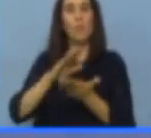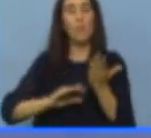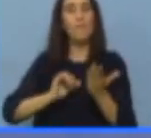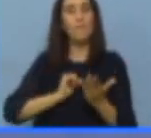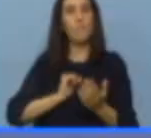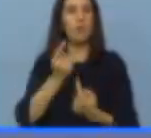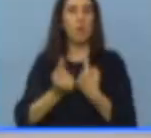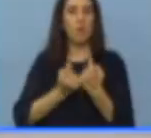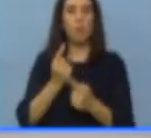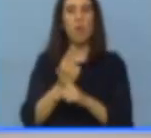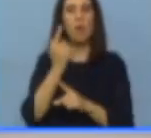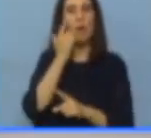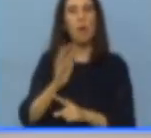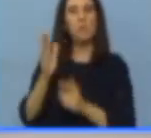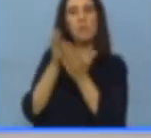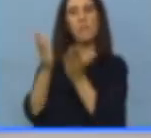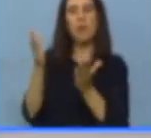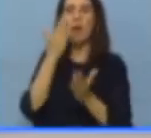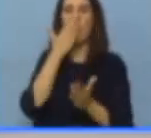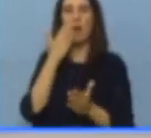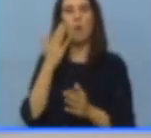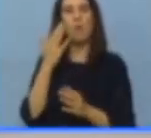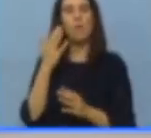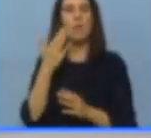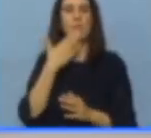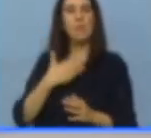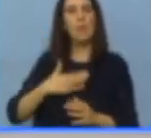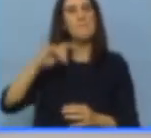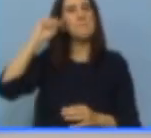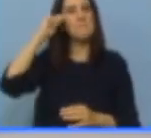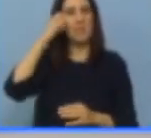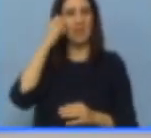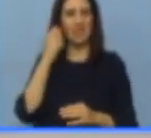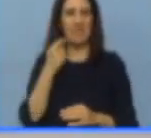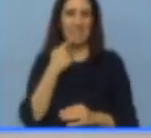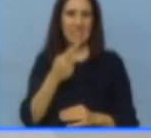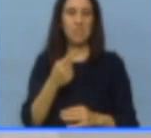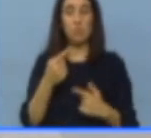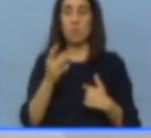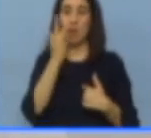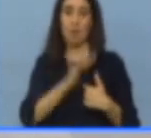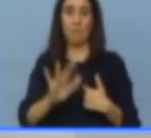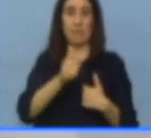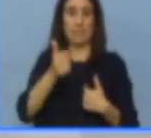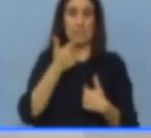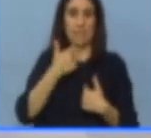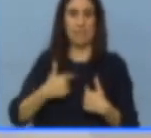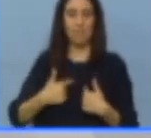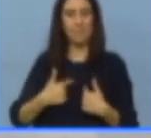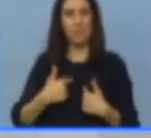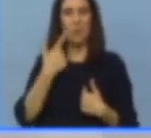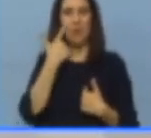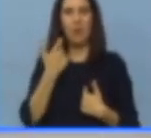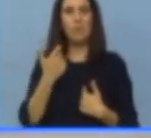veem, digamos, a abertura à Ásia como uma traição carismática, como eles dizem. Eles não somos feitos para a África. Eu lembro que no capítulo que eu